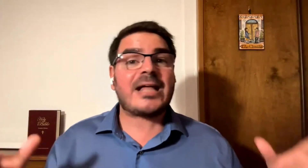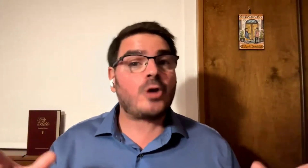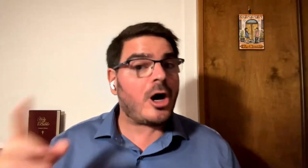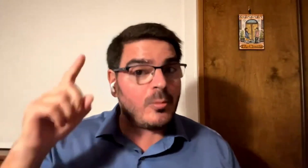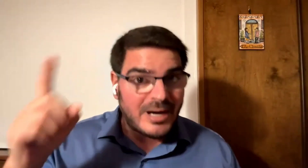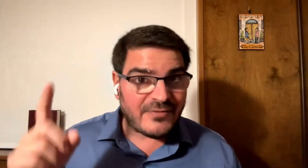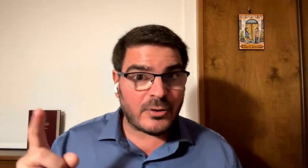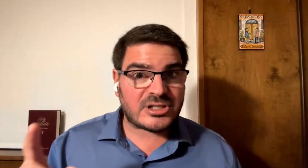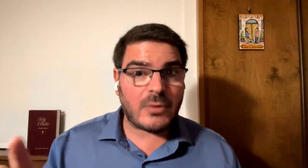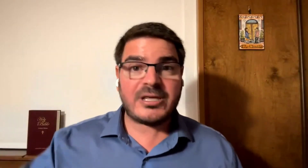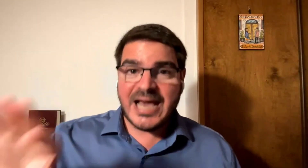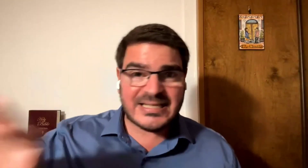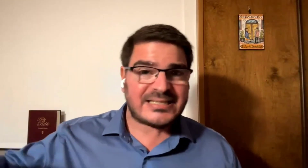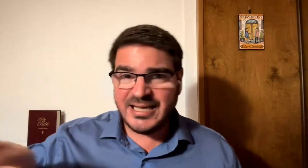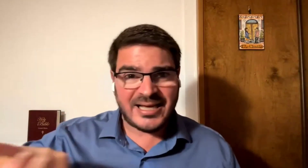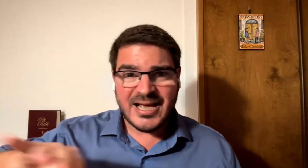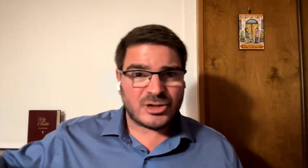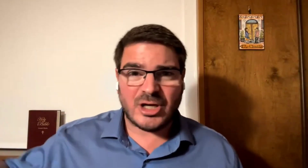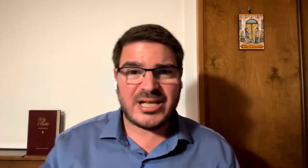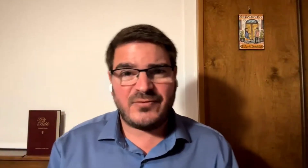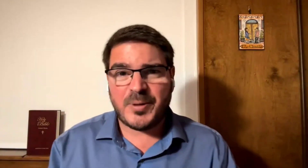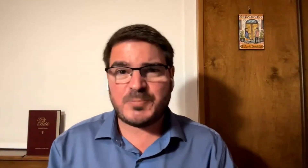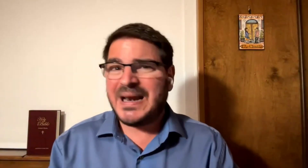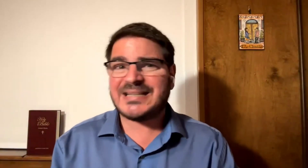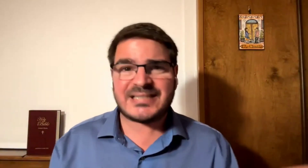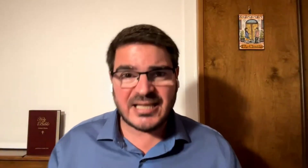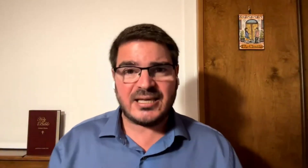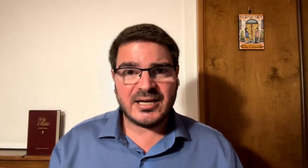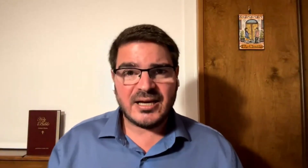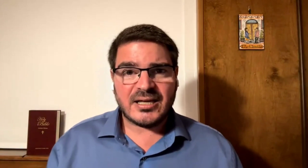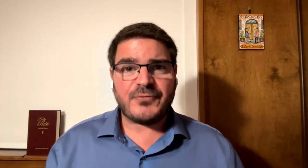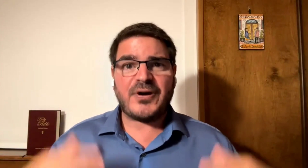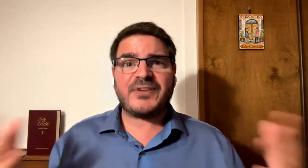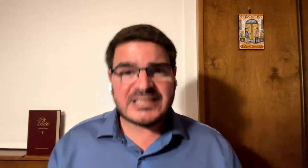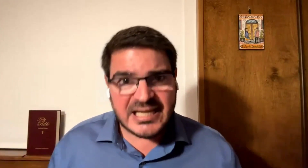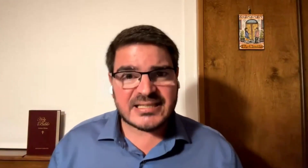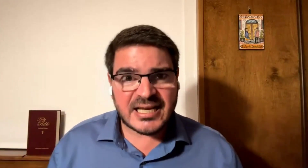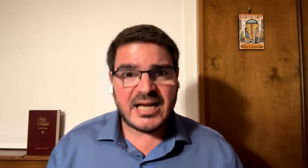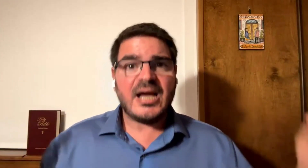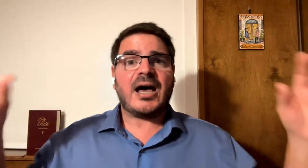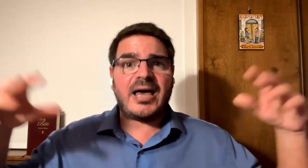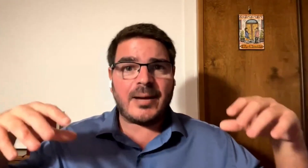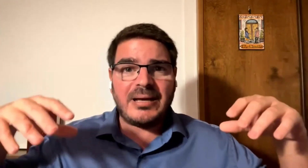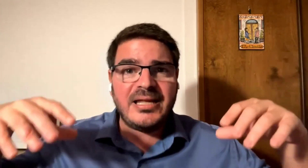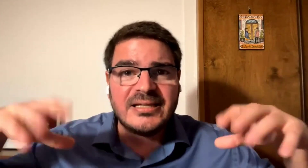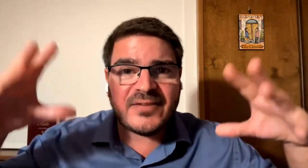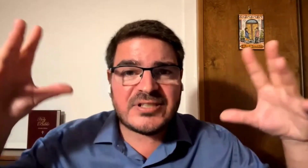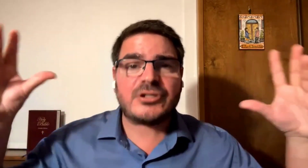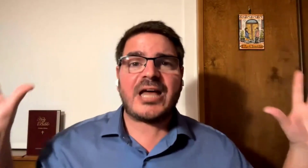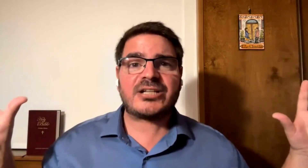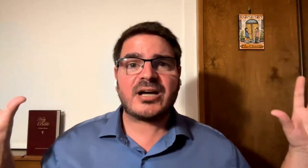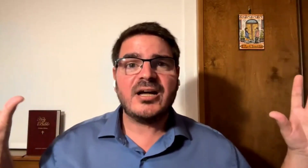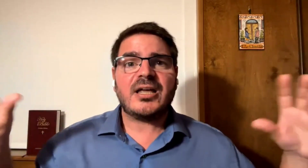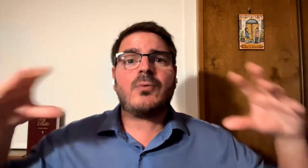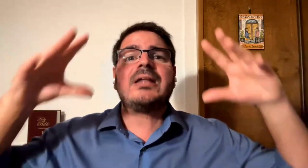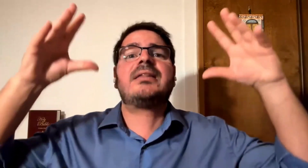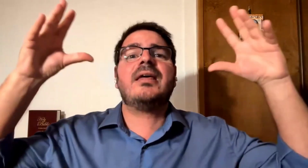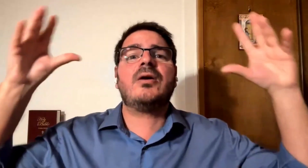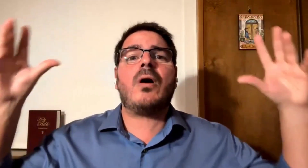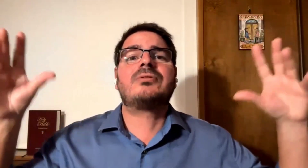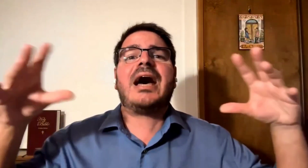esquerda, eles adoram uma revolução que essa sim só serviu para espalhar sangue, que foi a francesa, né? Era linda a visão